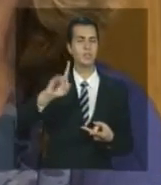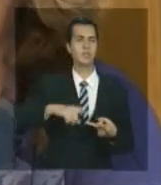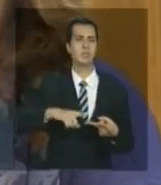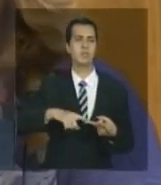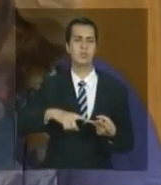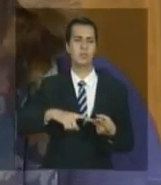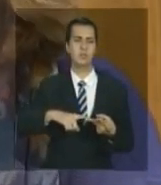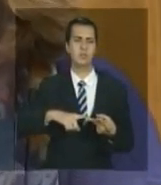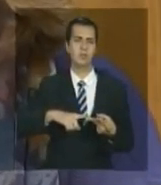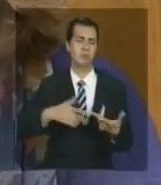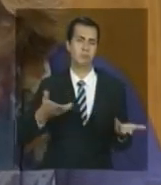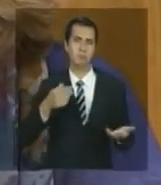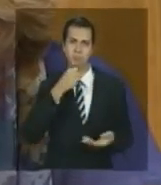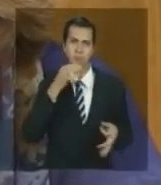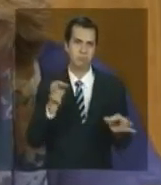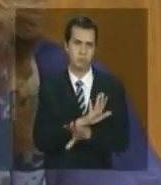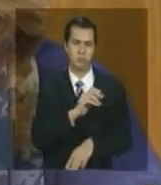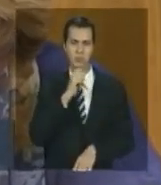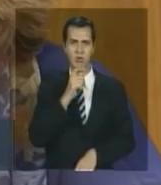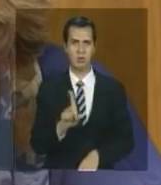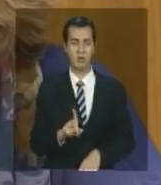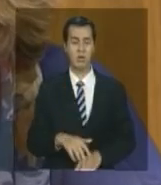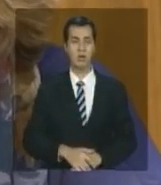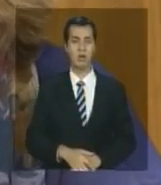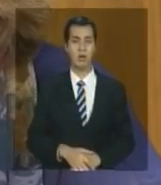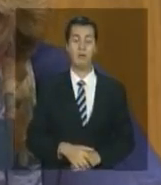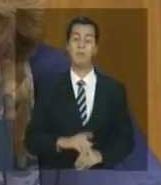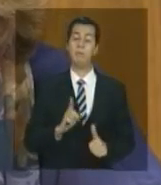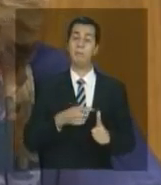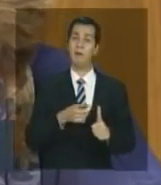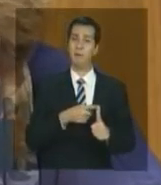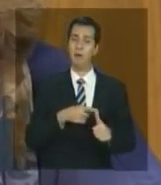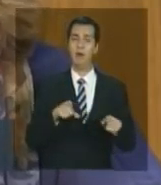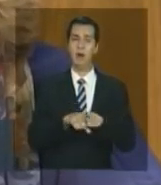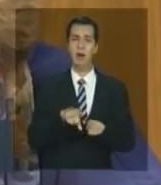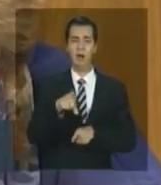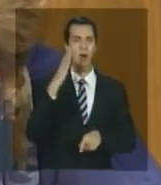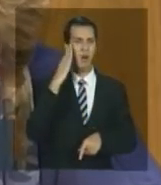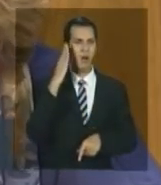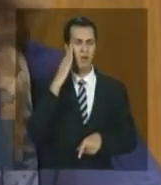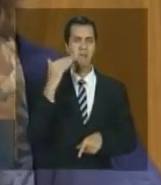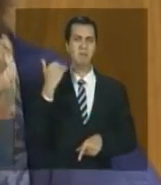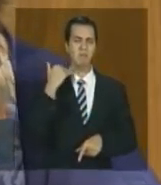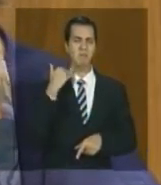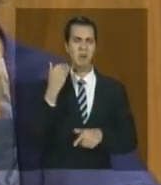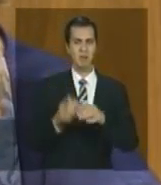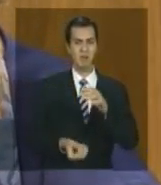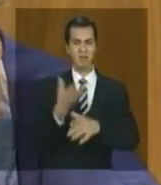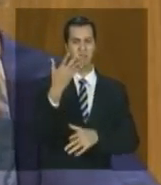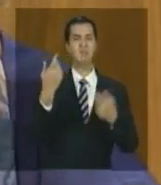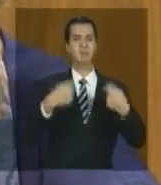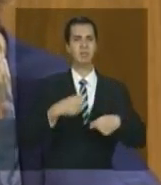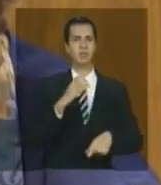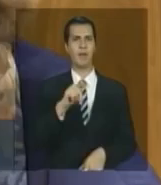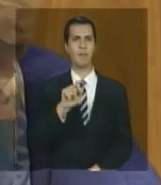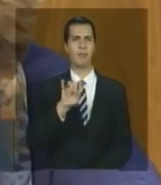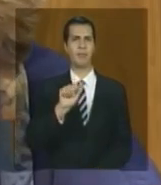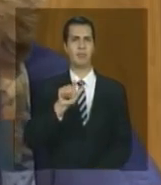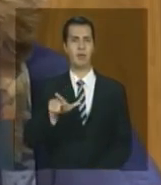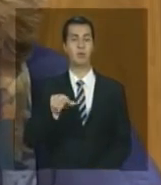priorizadas. Bom, e antes de mais nada, o que é mais importante quando você constitui um banco é o capital, né? E essa não é uma discussão